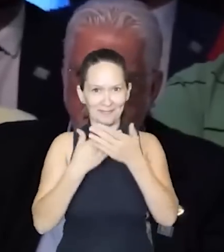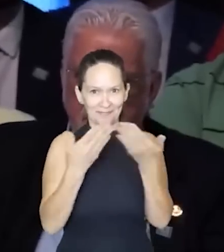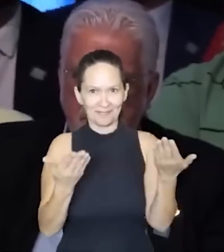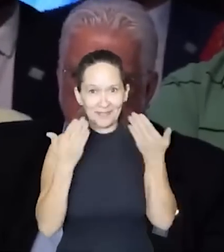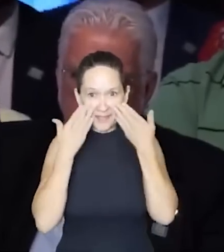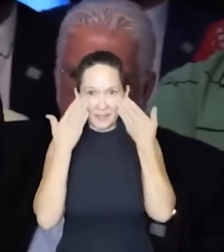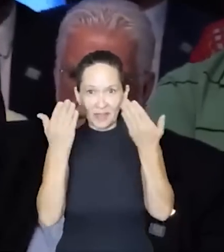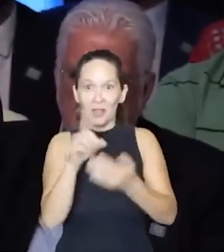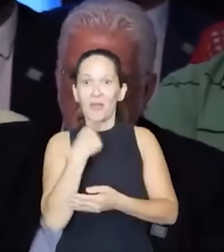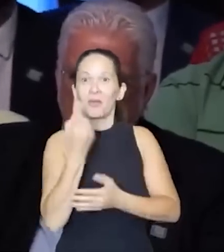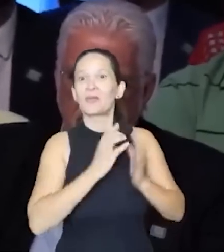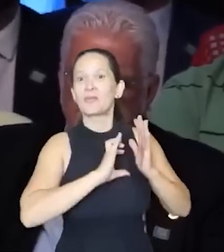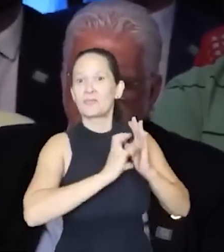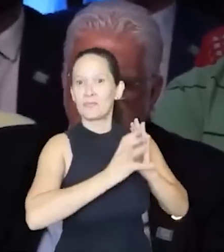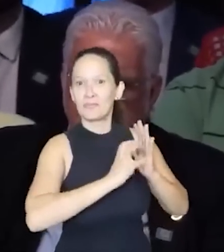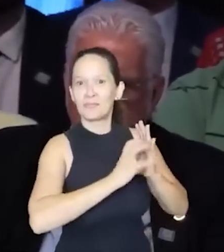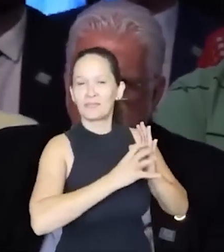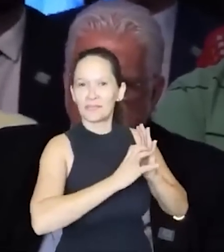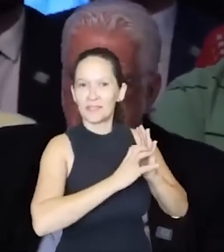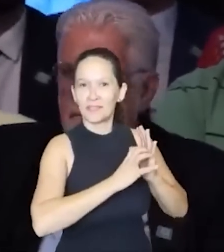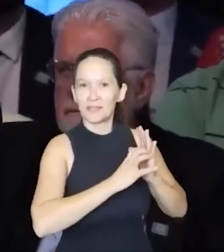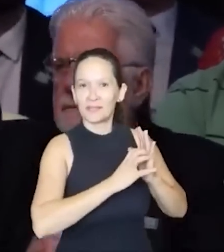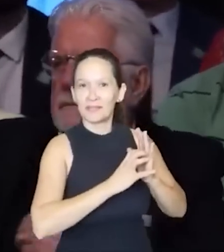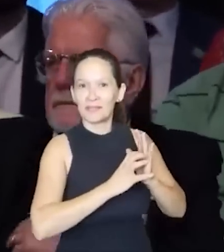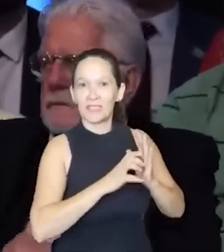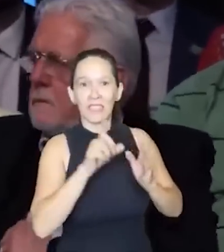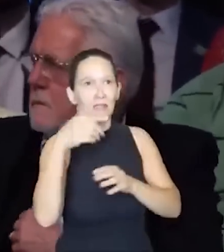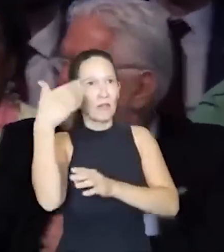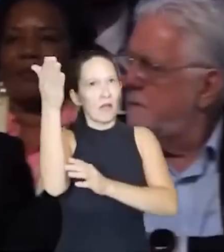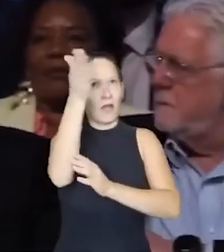nosso partido, além de bandeira,